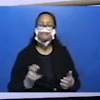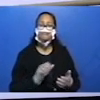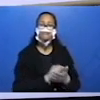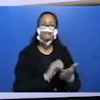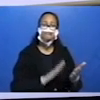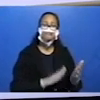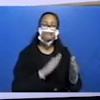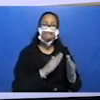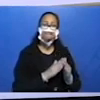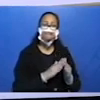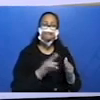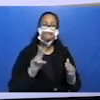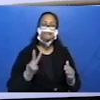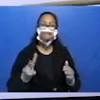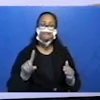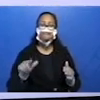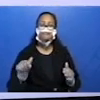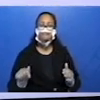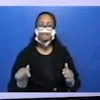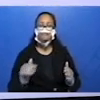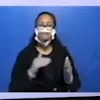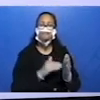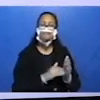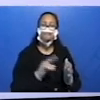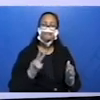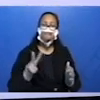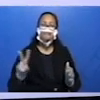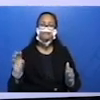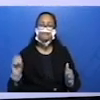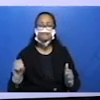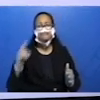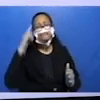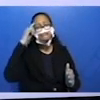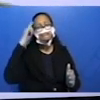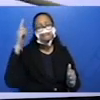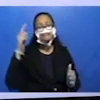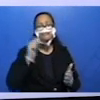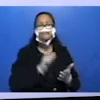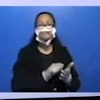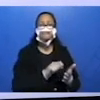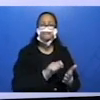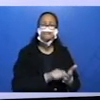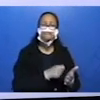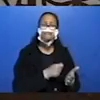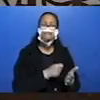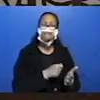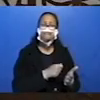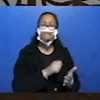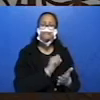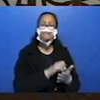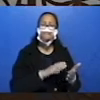217 até 220. Tirar dúvidas, corrigir as atividades e a tarefa,